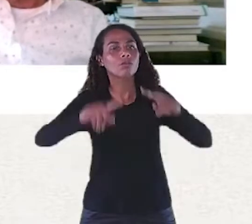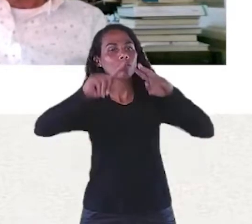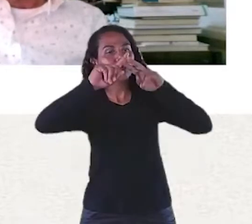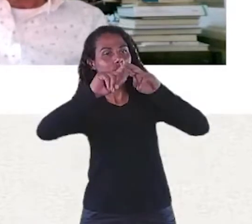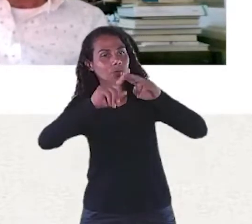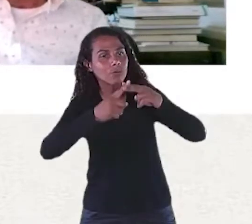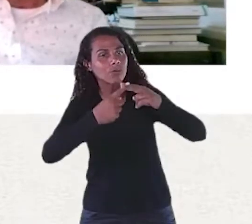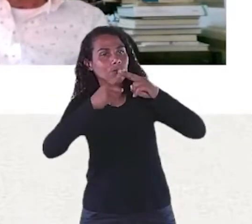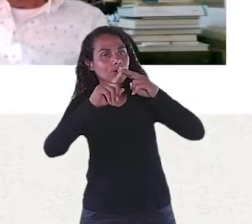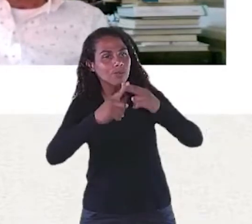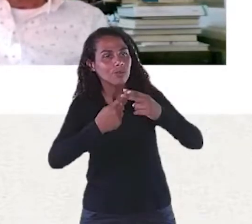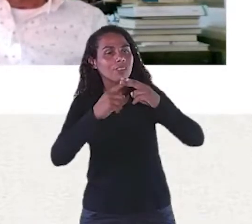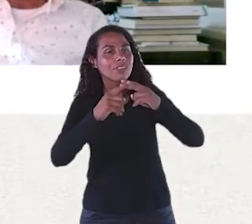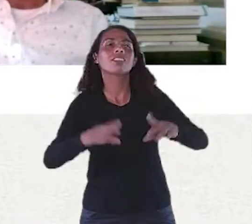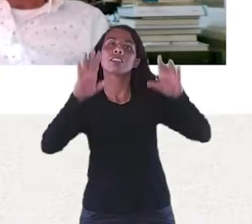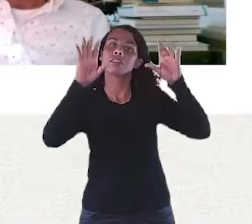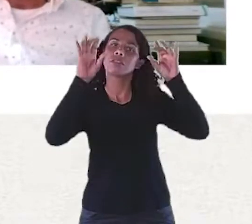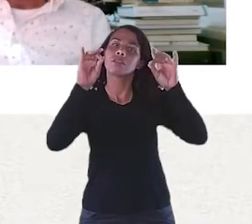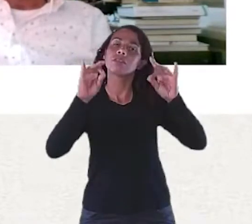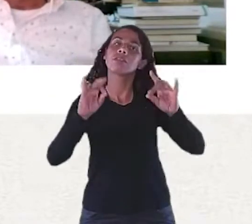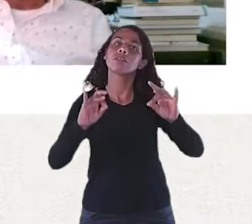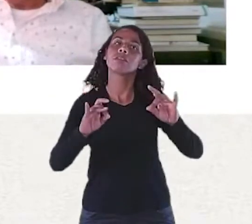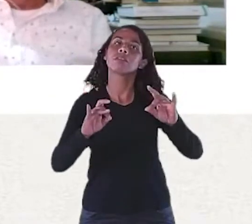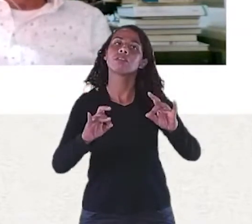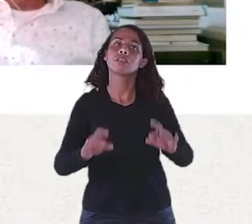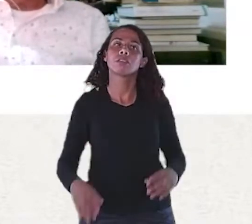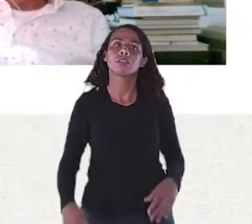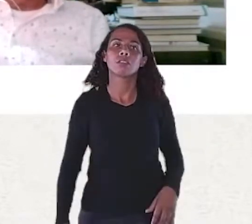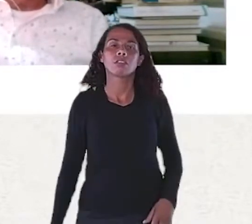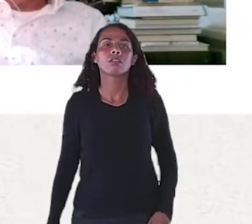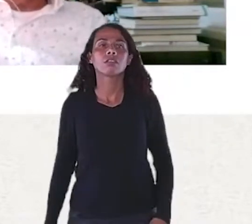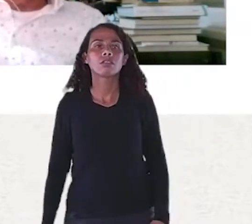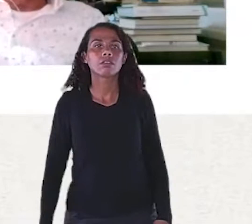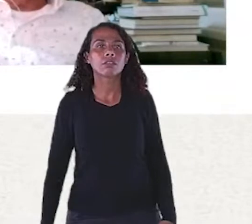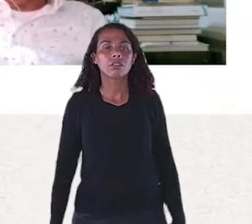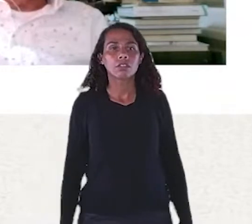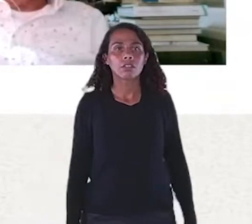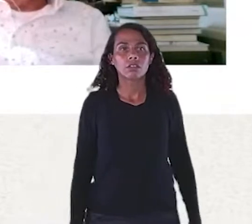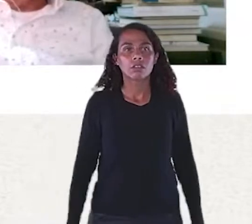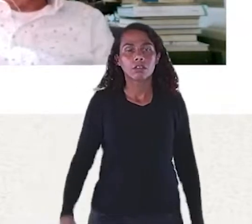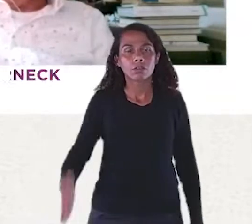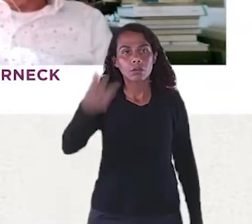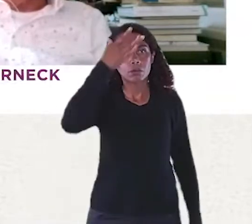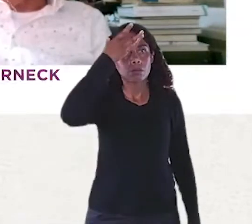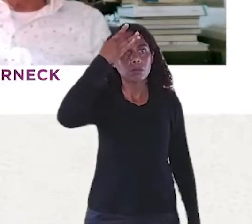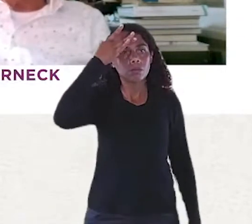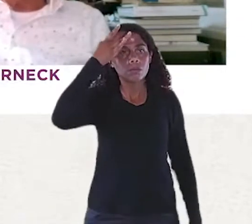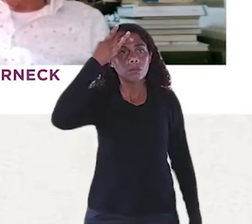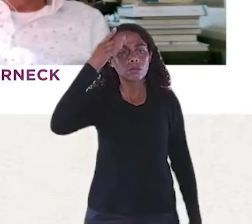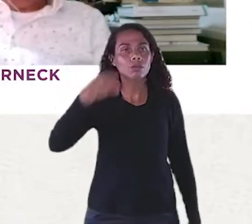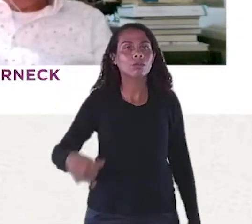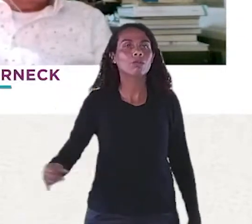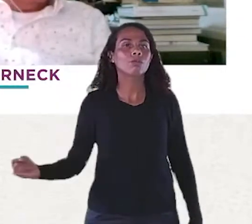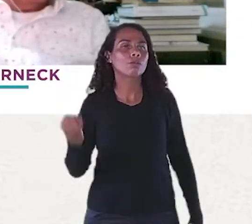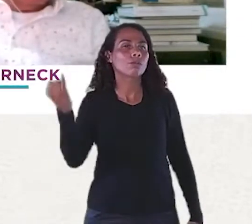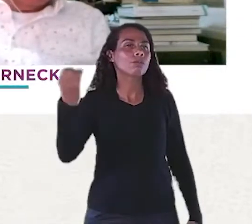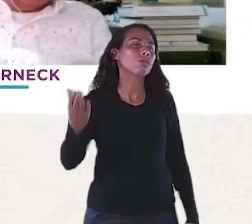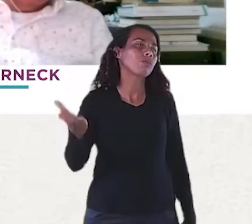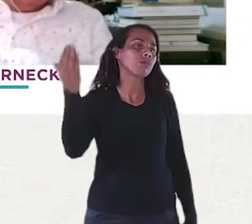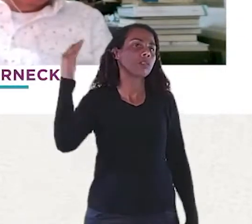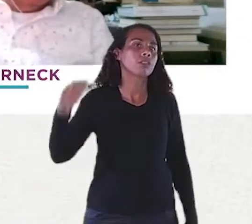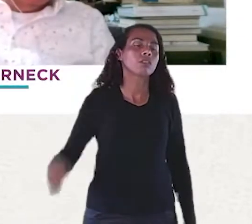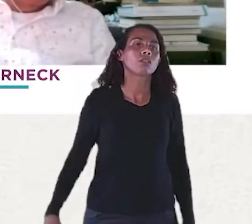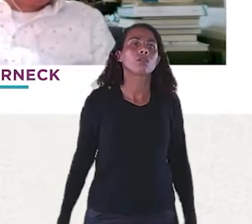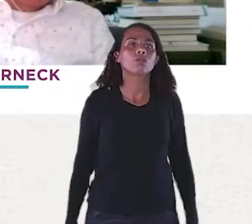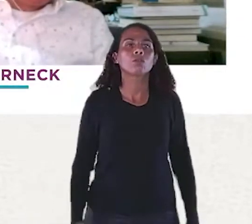O meu grande mestre nesse negócio, um mestre nunca alcançado, o Otto Lara Rezende. Otto Lara Rezende era um